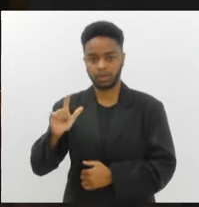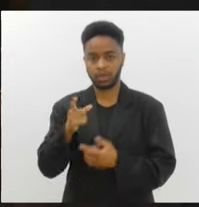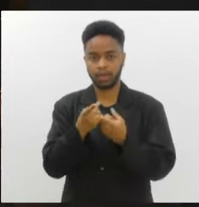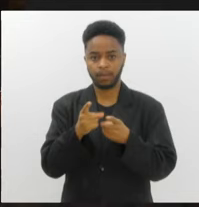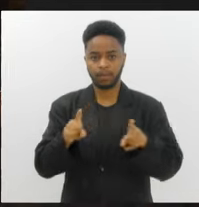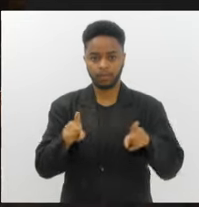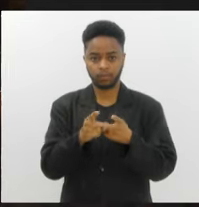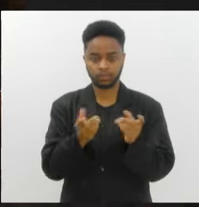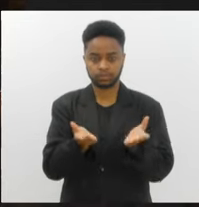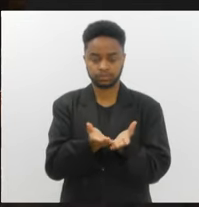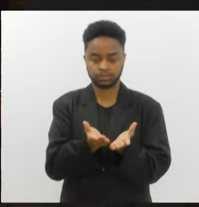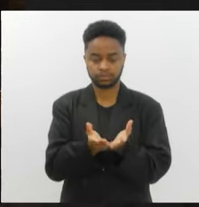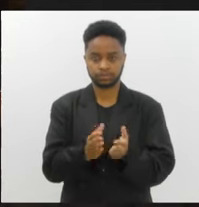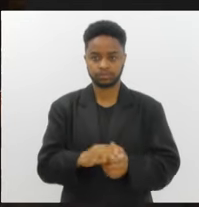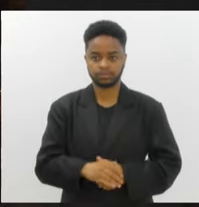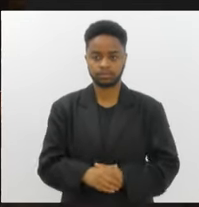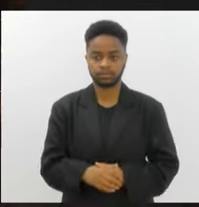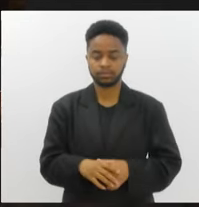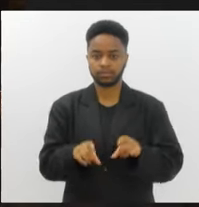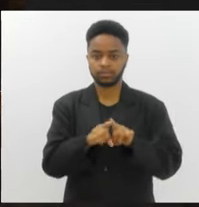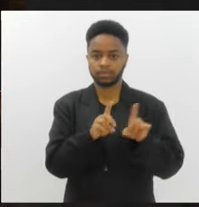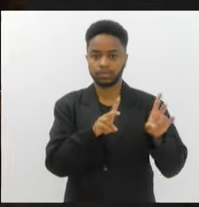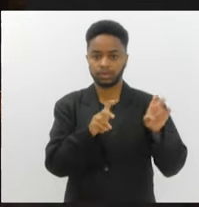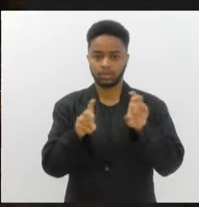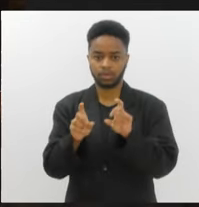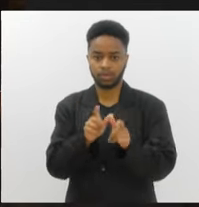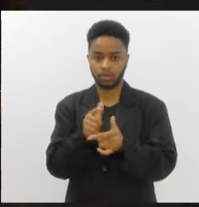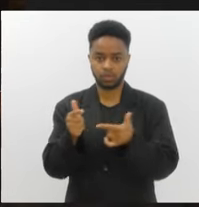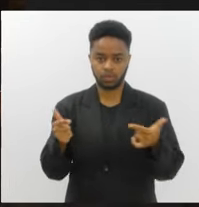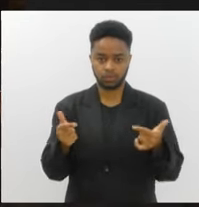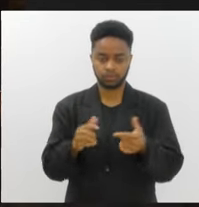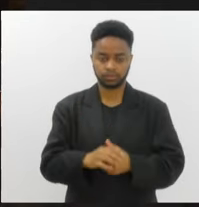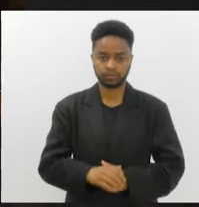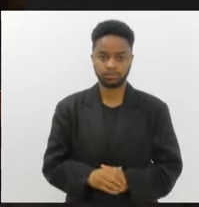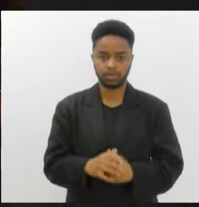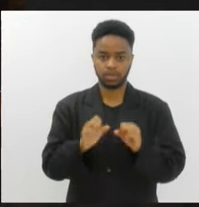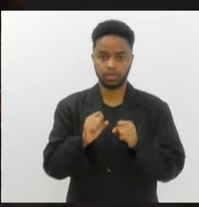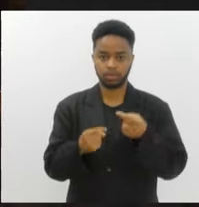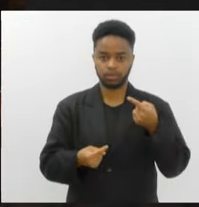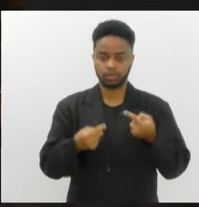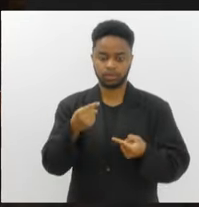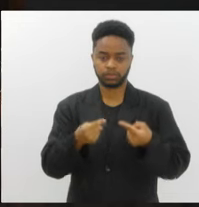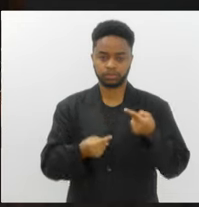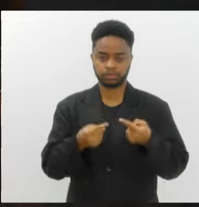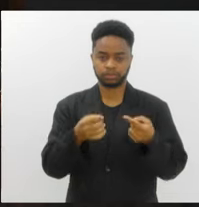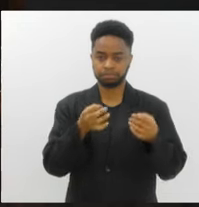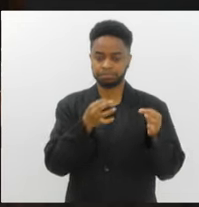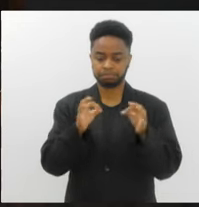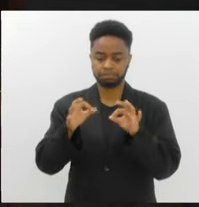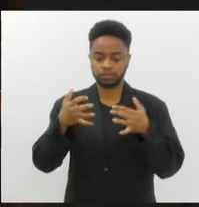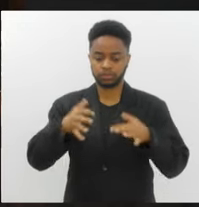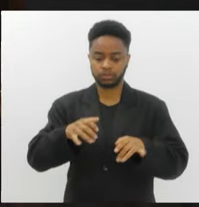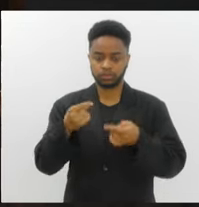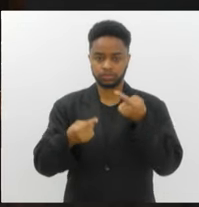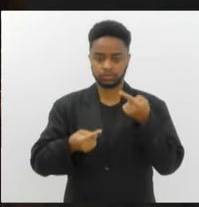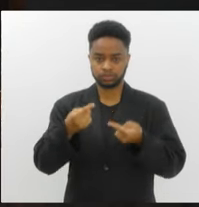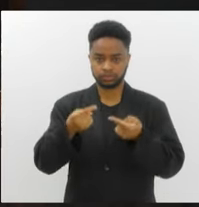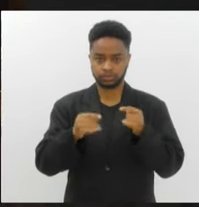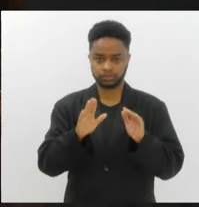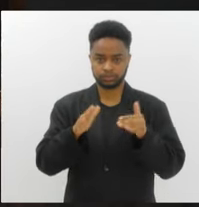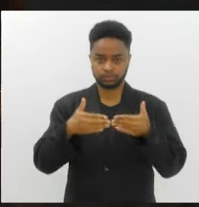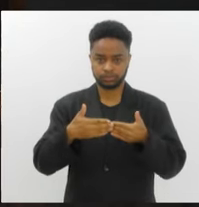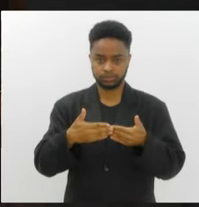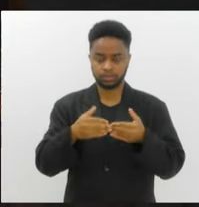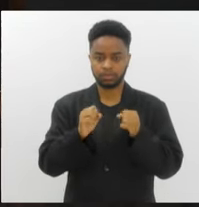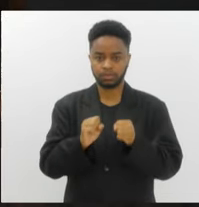música evangélica e dá outras providências. Em discussão, nós vendo quem queira discutir, encerrada a